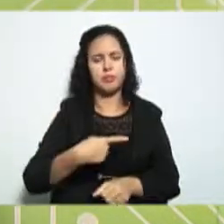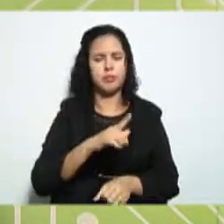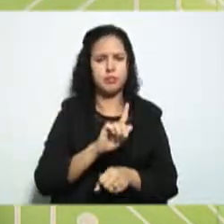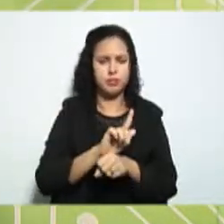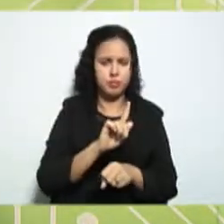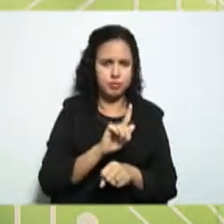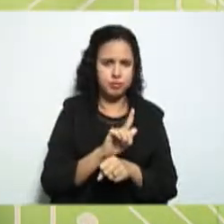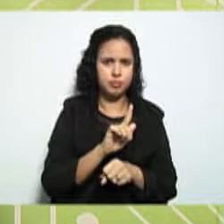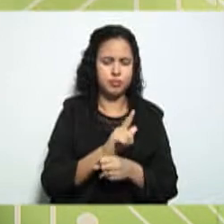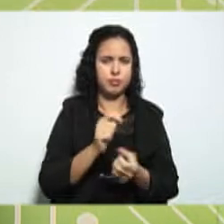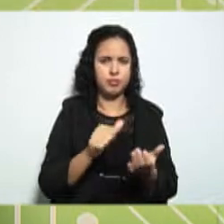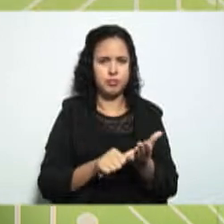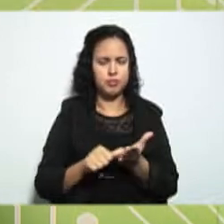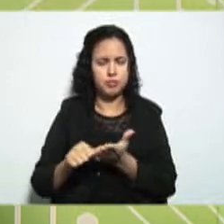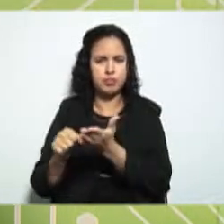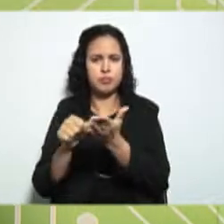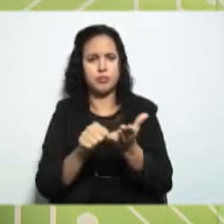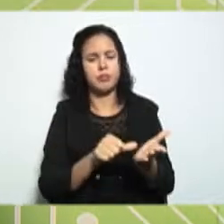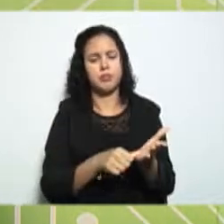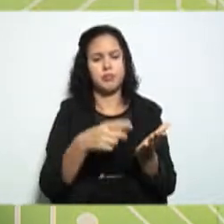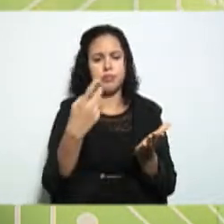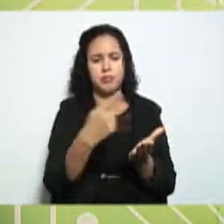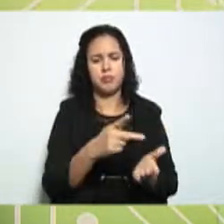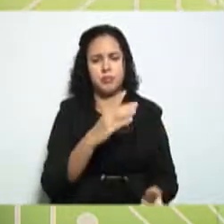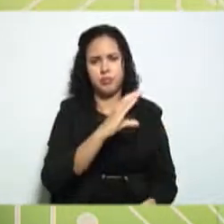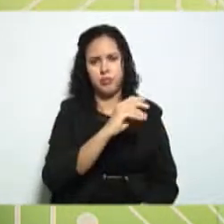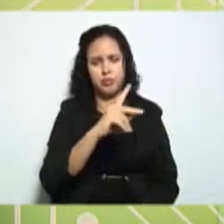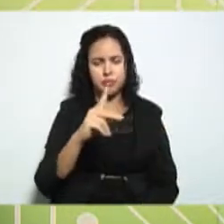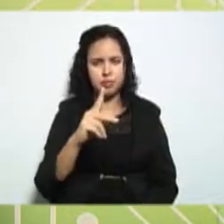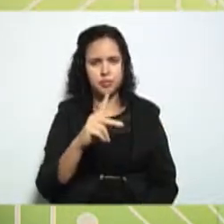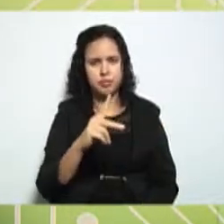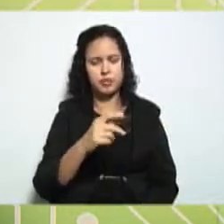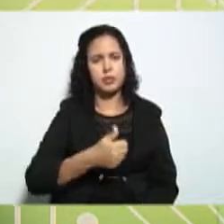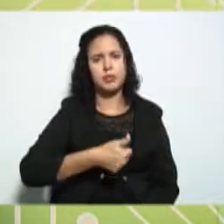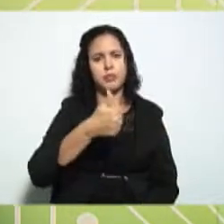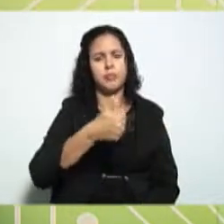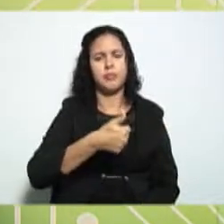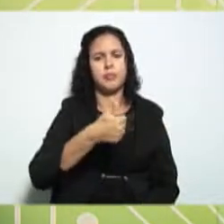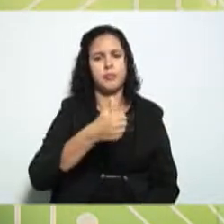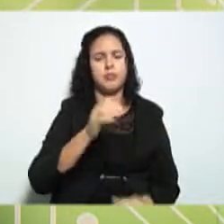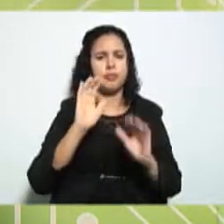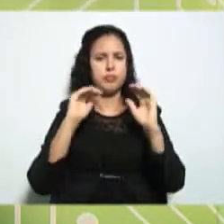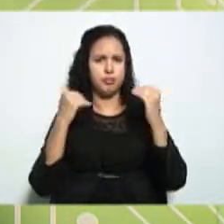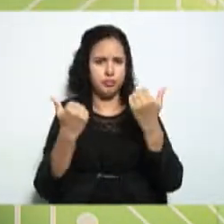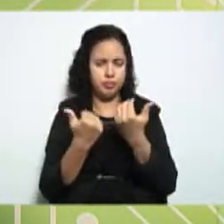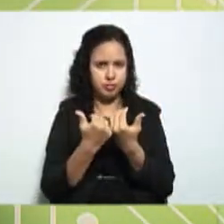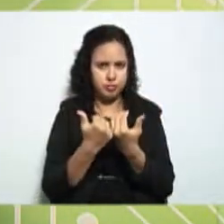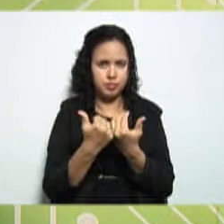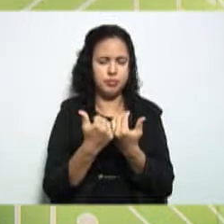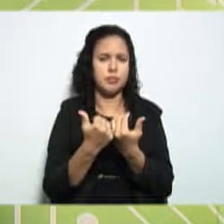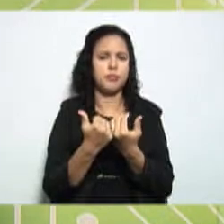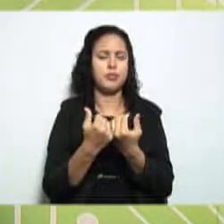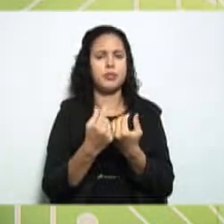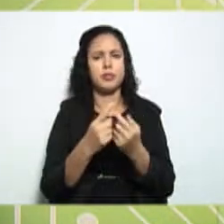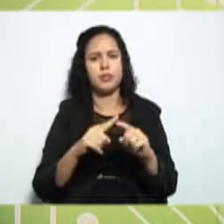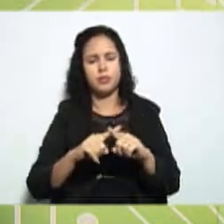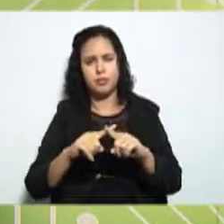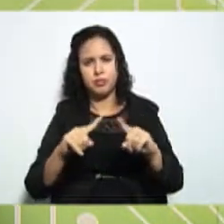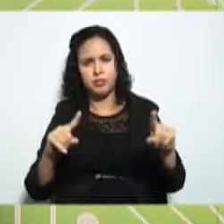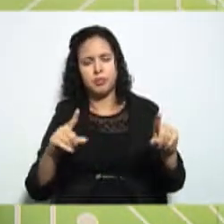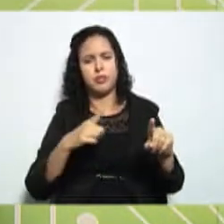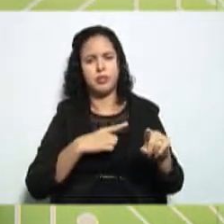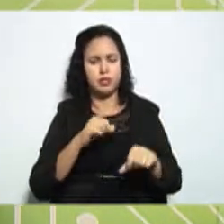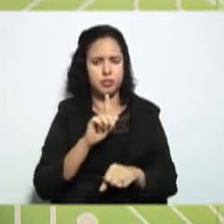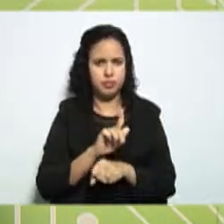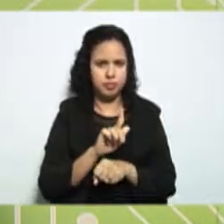de membros da própria cooperativa. Primeiro, nós temos o órgão máximo, que é a Assembleia, mas como é realizada a gestão? Por meio dos